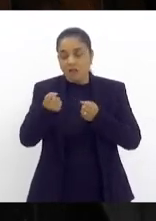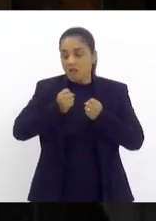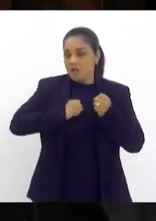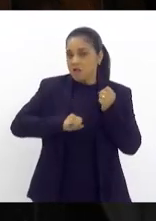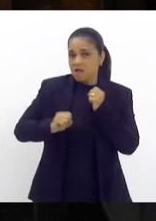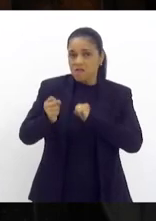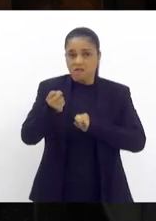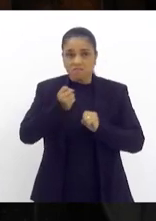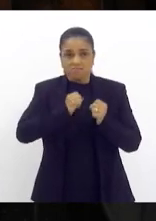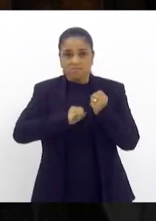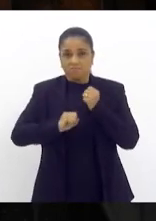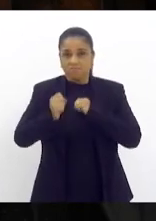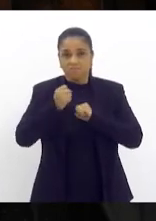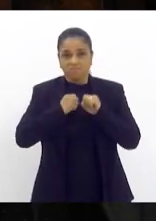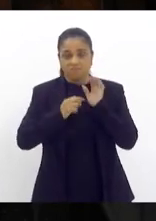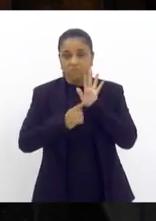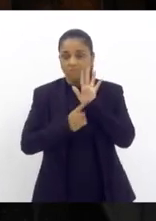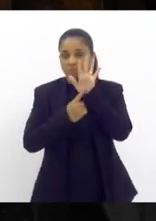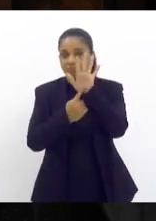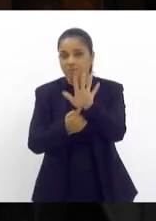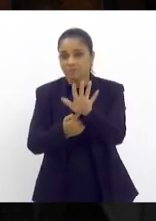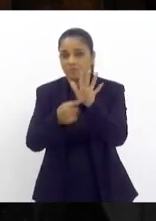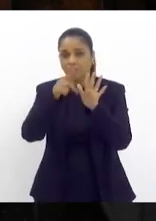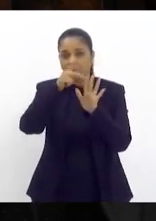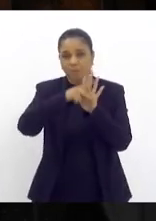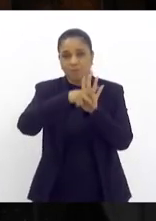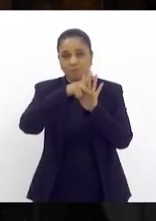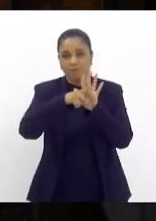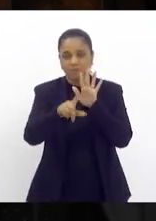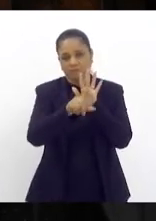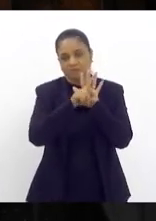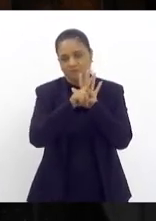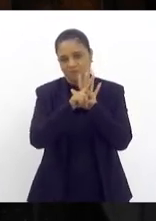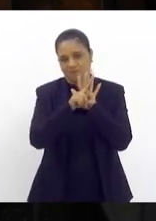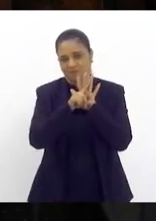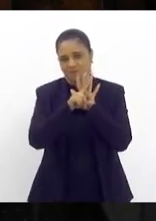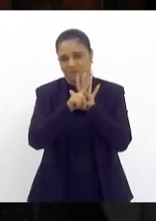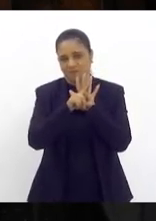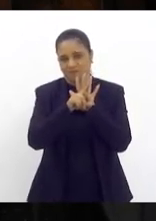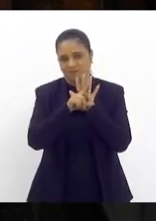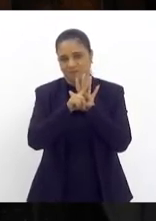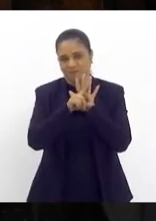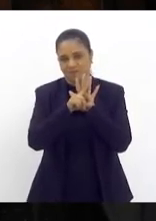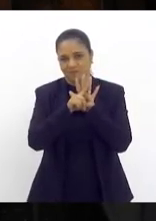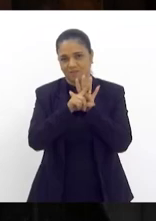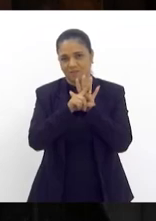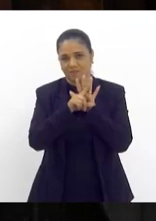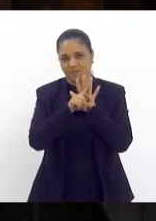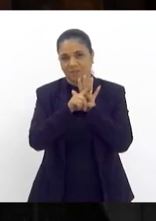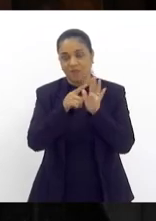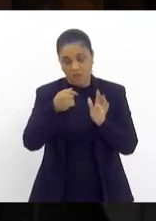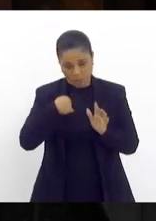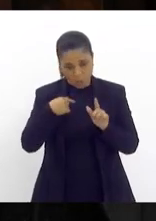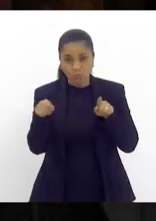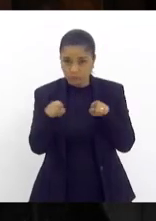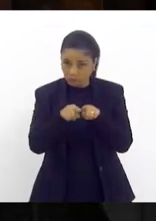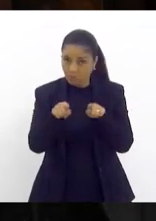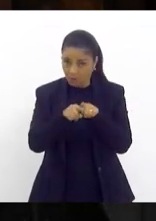temos de apresentar projetos de leis, que nós temos, estou falando plural, eu também.